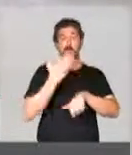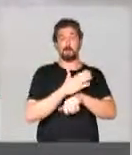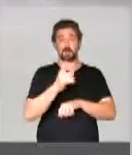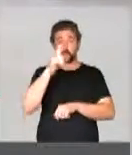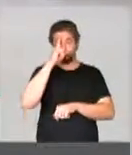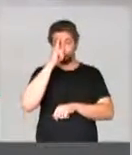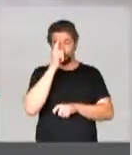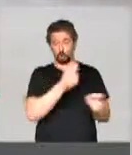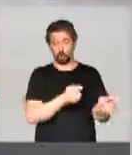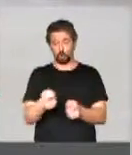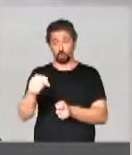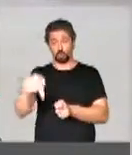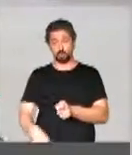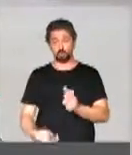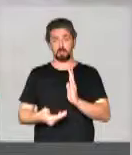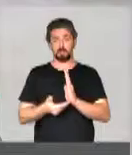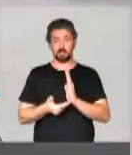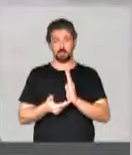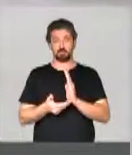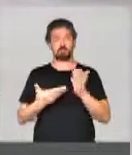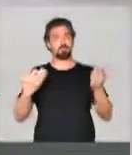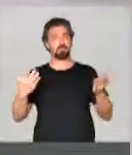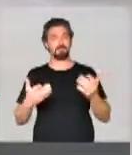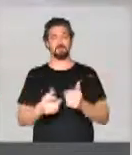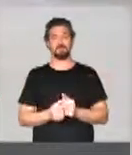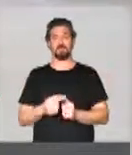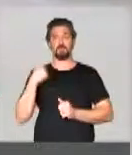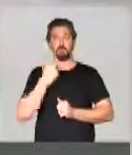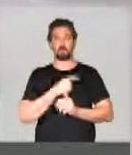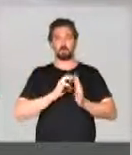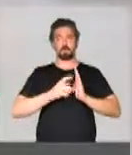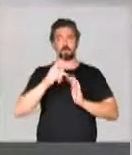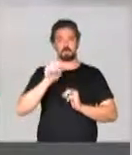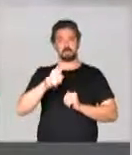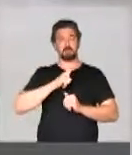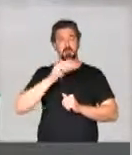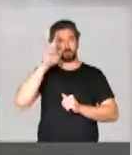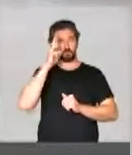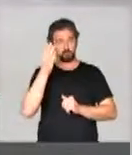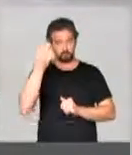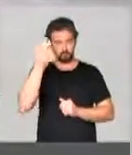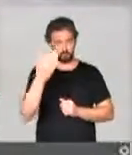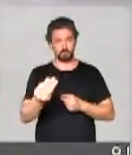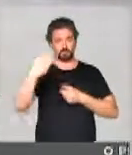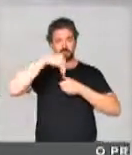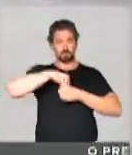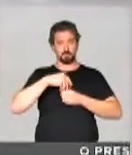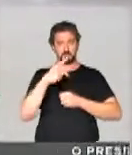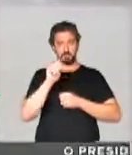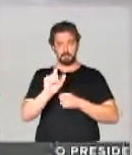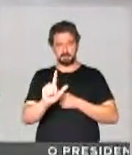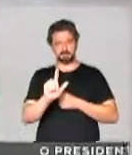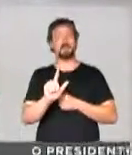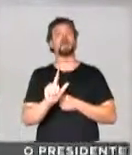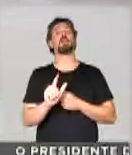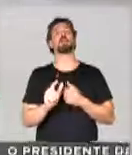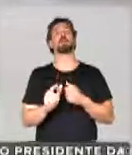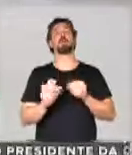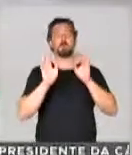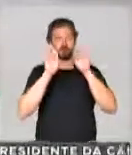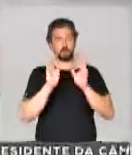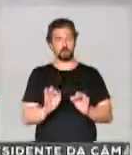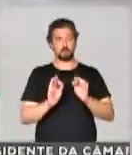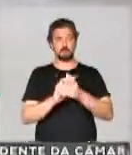dia a dia, aqui no Parlamento. Então, para nós, é uma honra termos Vossa Excelência no PSL, e pode